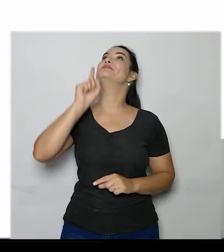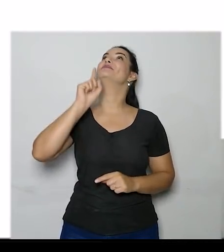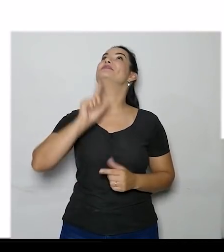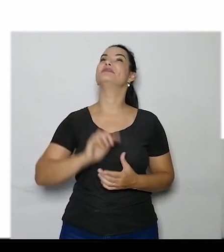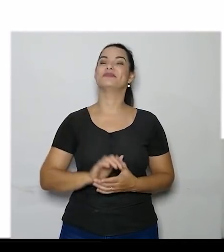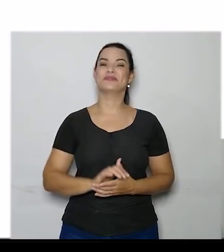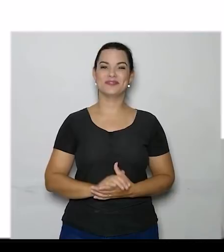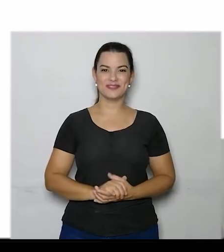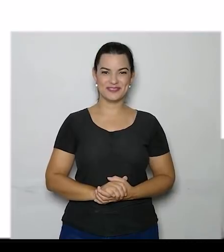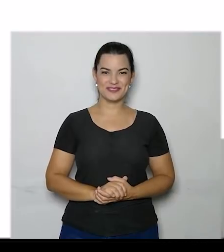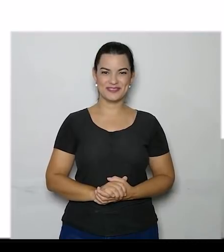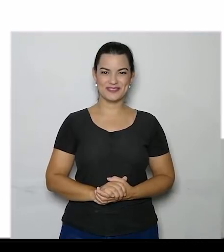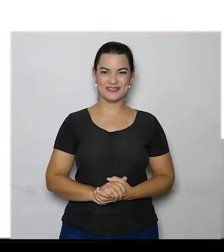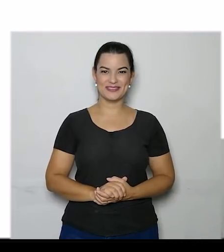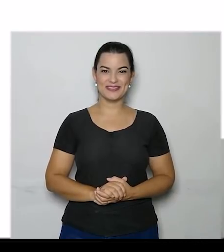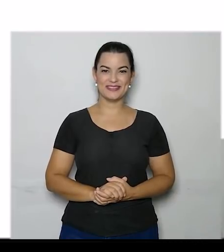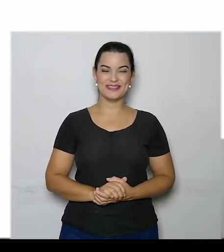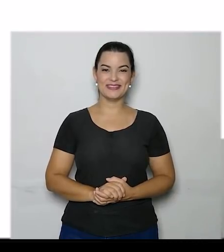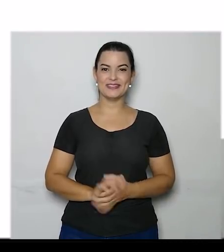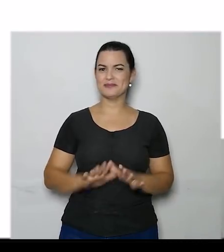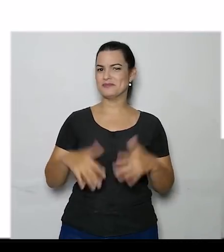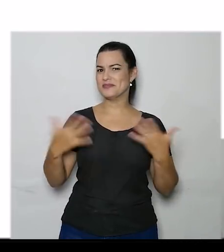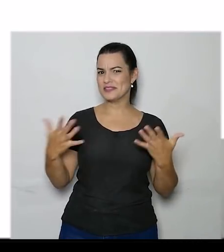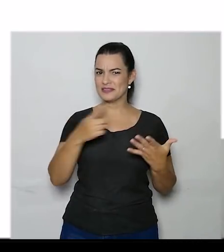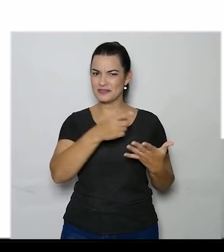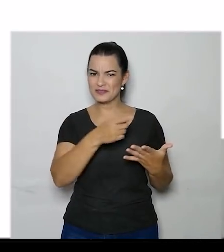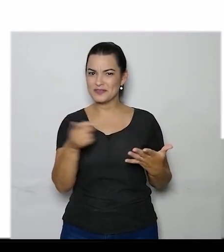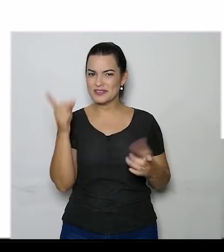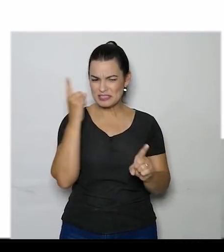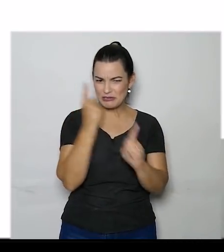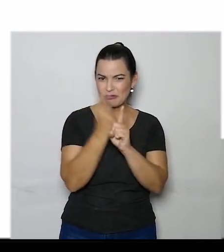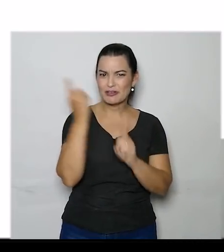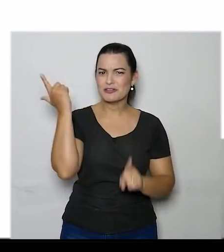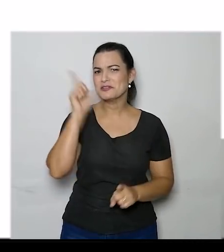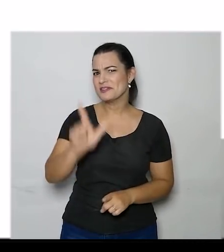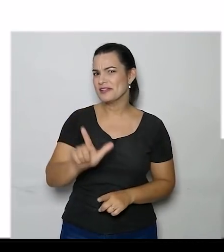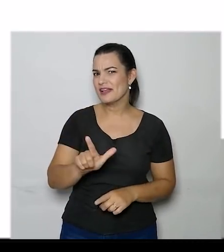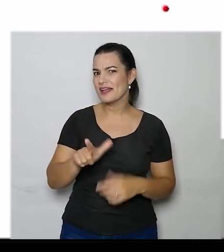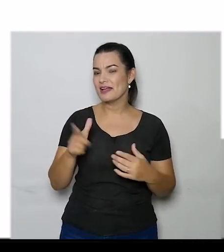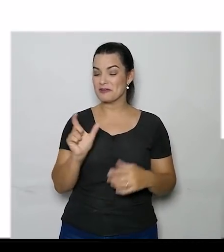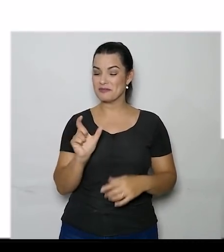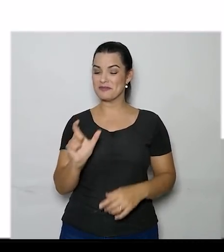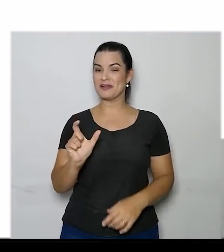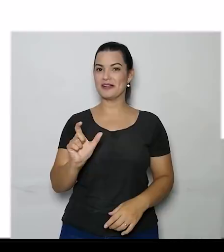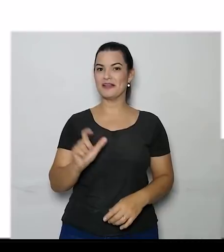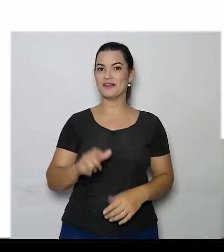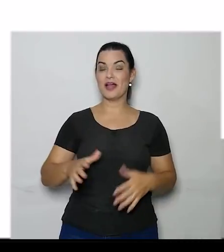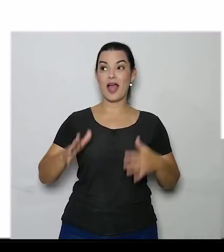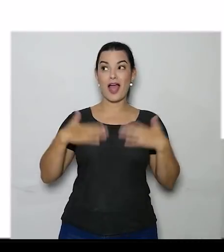Coluna de 8 letras. Será que vocês conseguem encontrar a palavra surpresa?